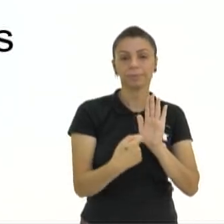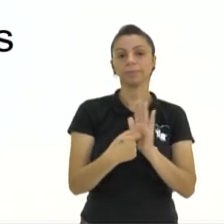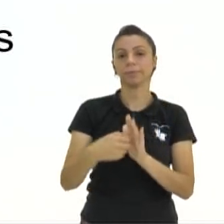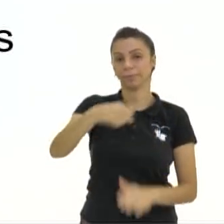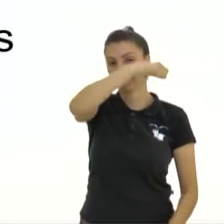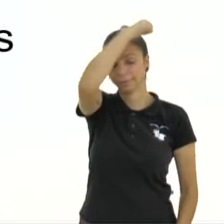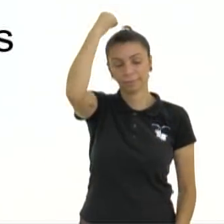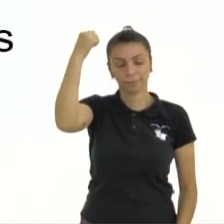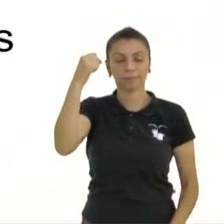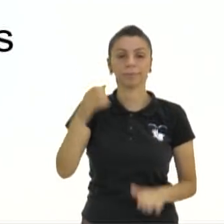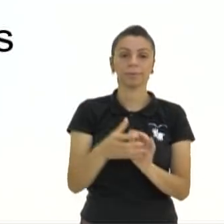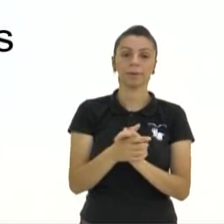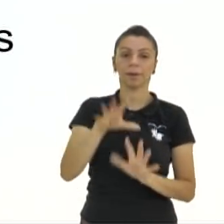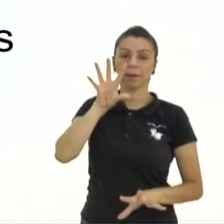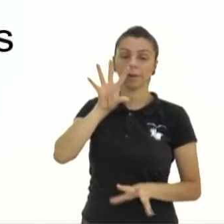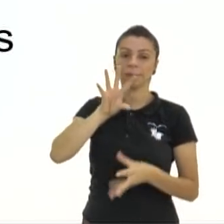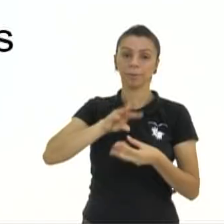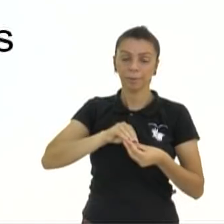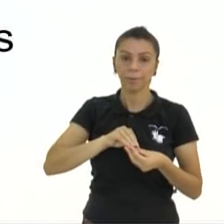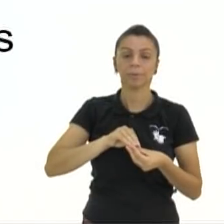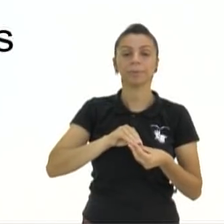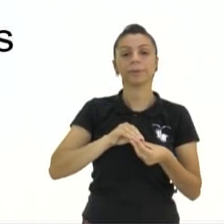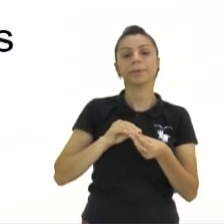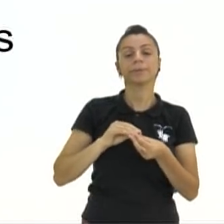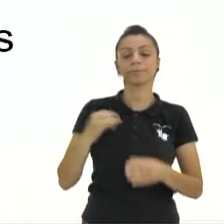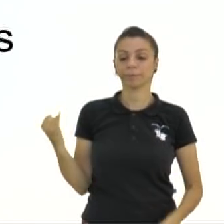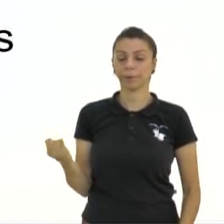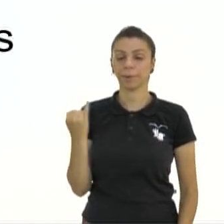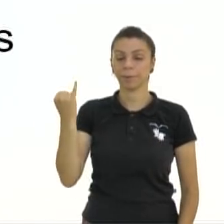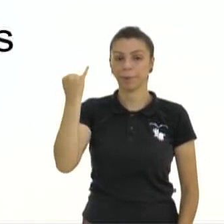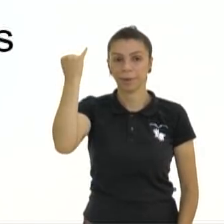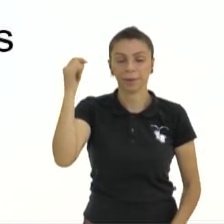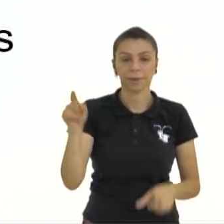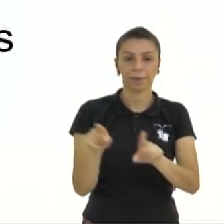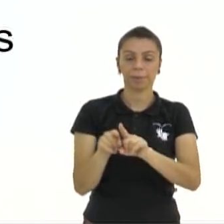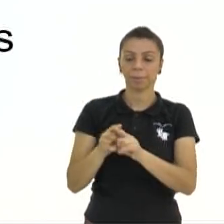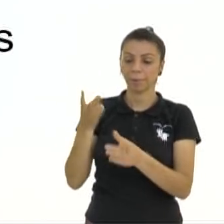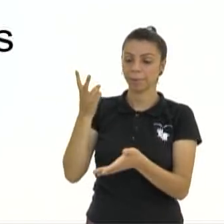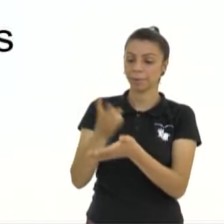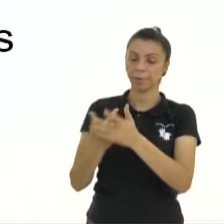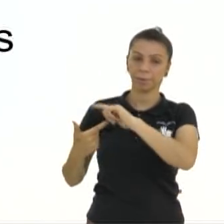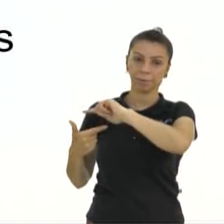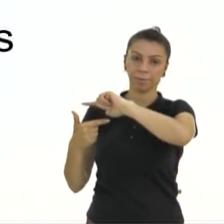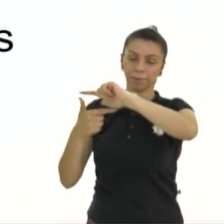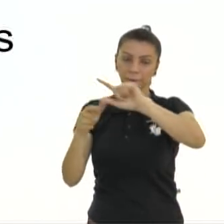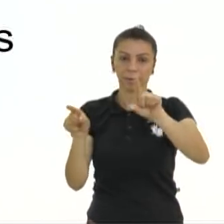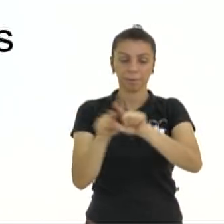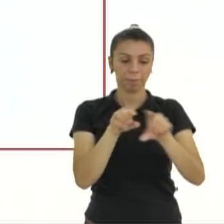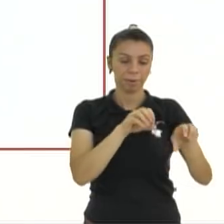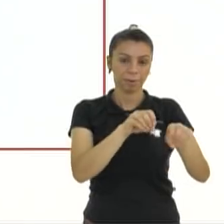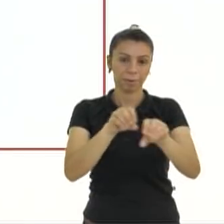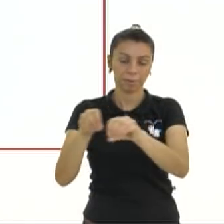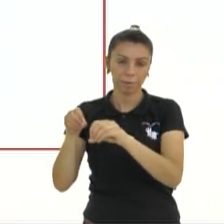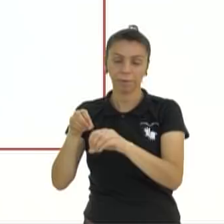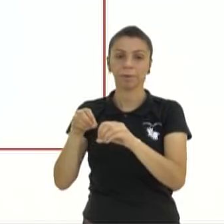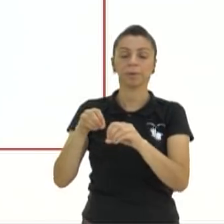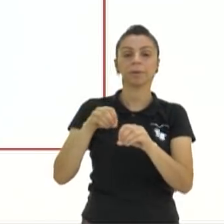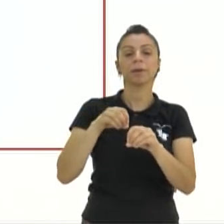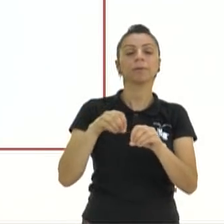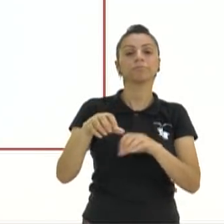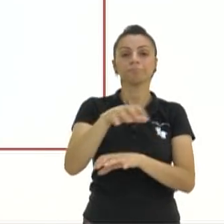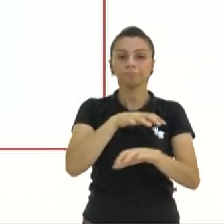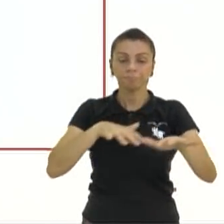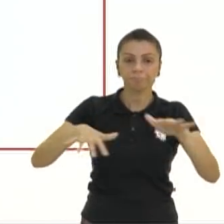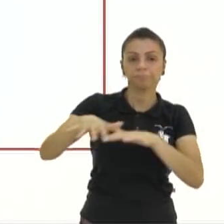reconhecendo sua importância para a manutenção da tradição e dos ensinamentos das organizações